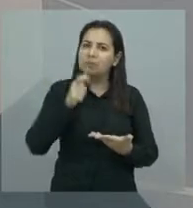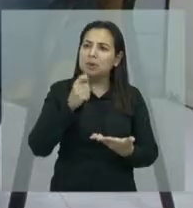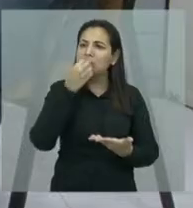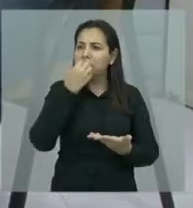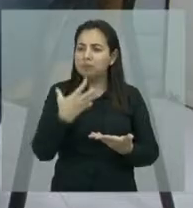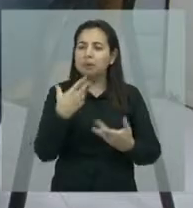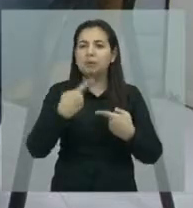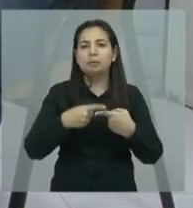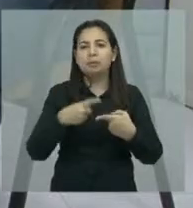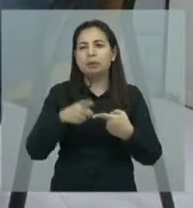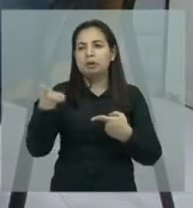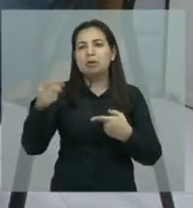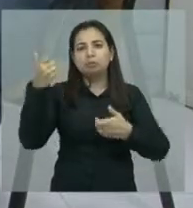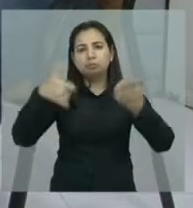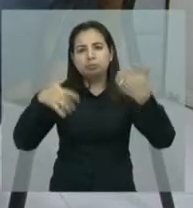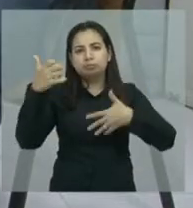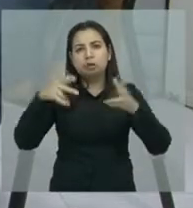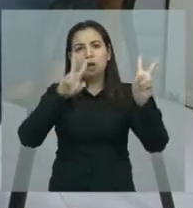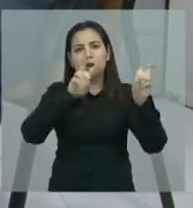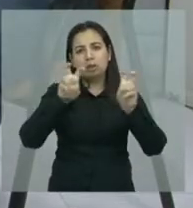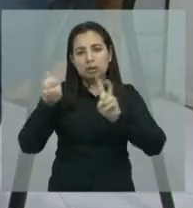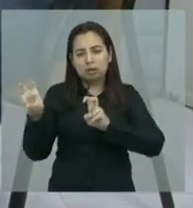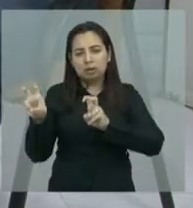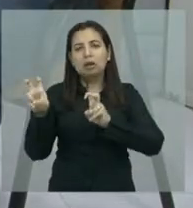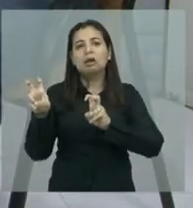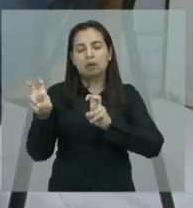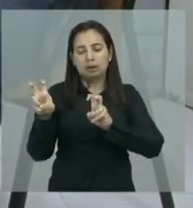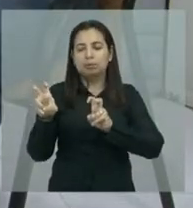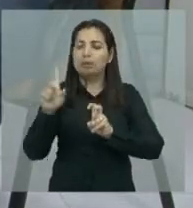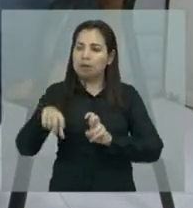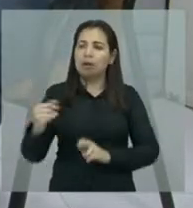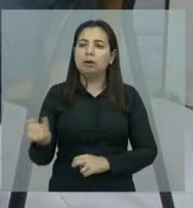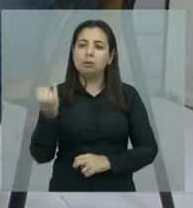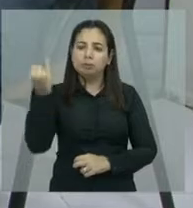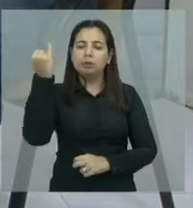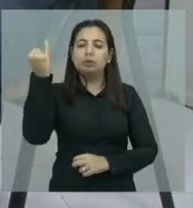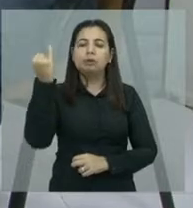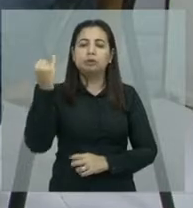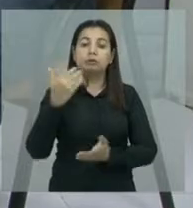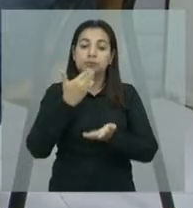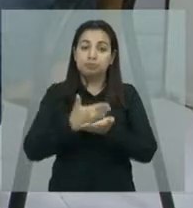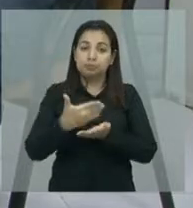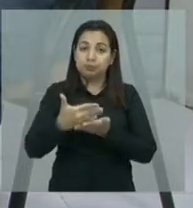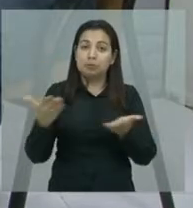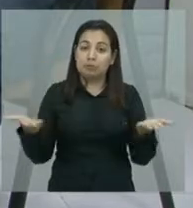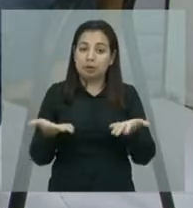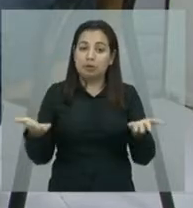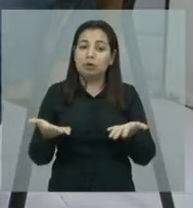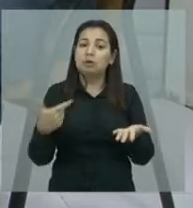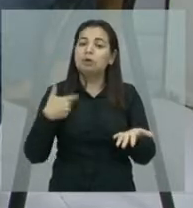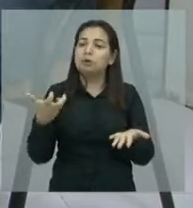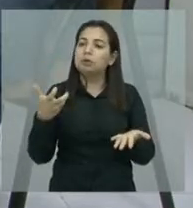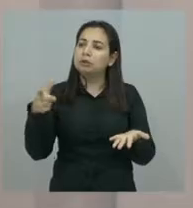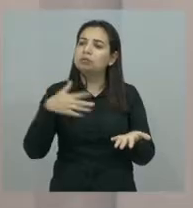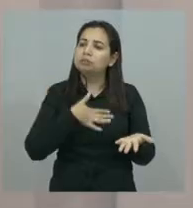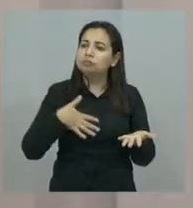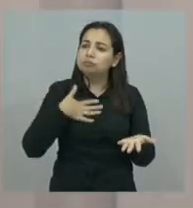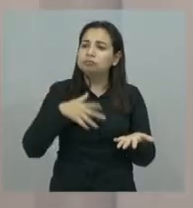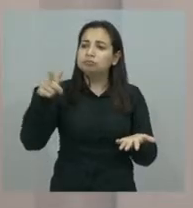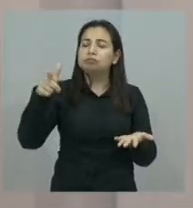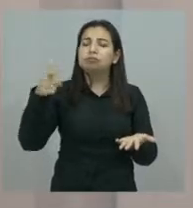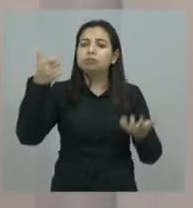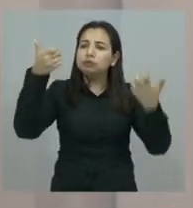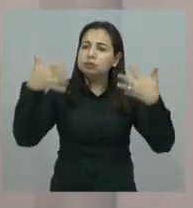pouco naqueles temas que você falou na Frente Parlamentar. E, inicialmente, eu gostaria que você falasse sobre